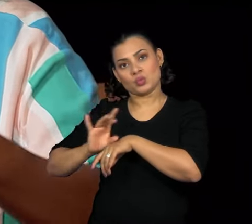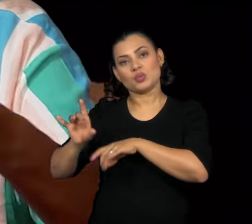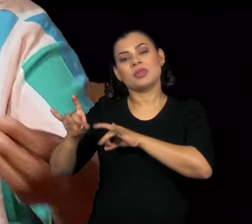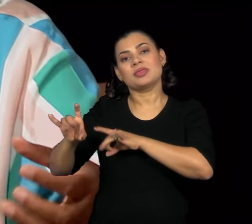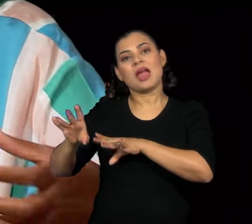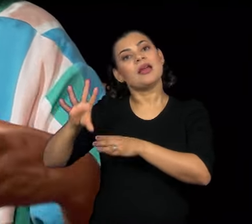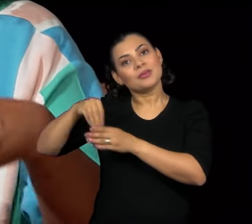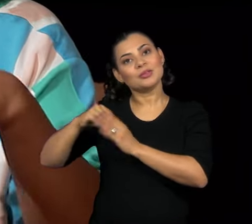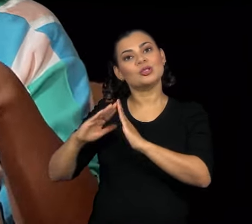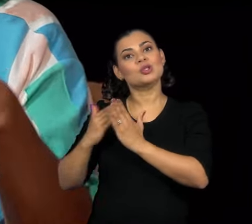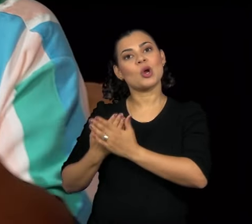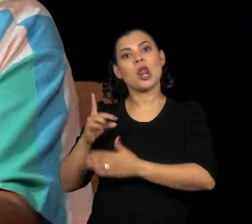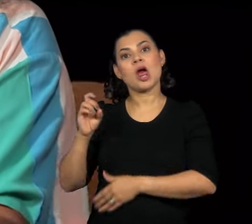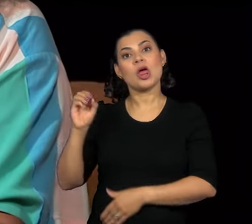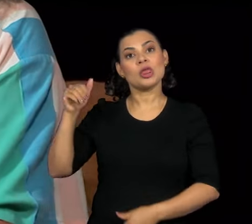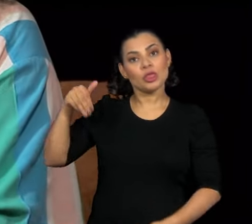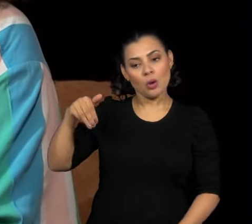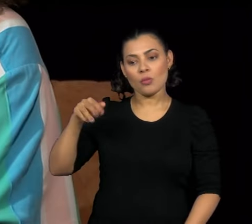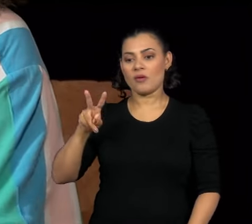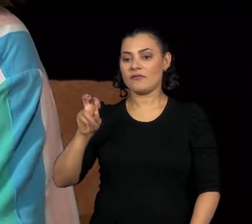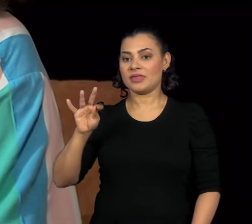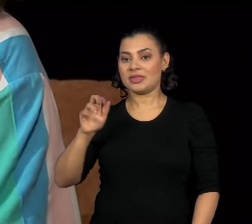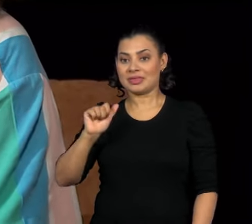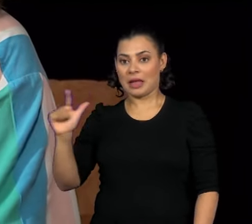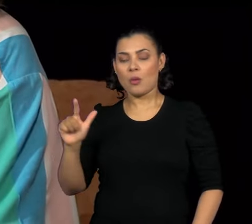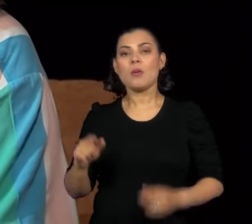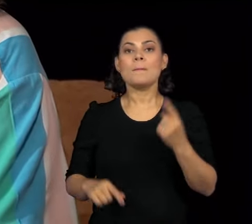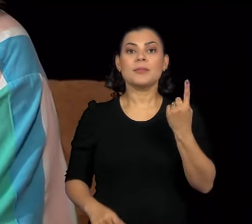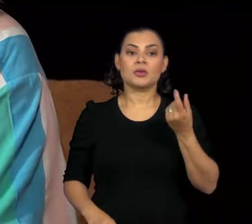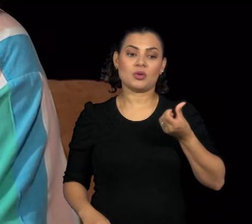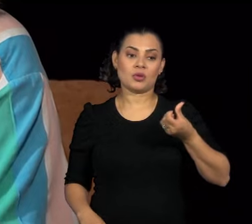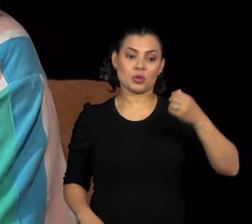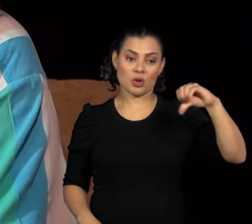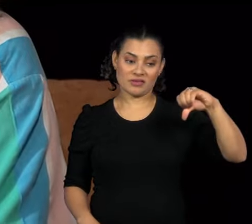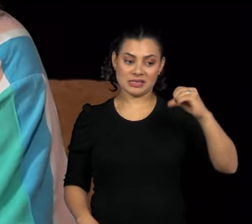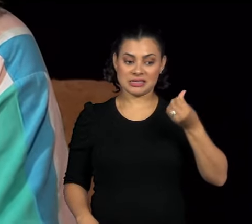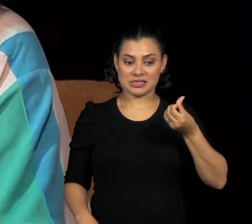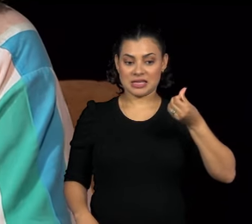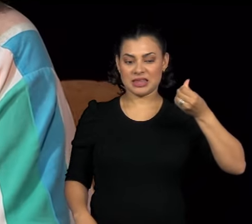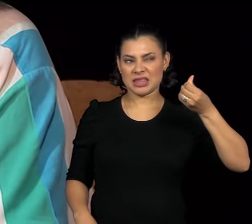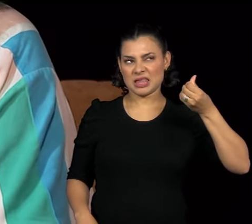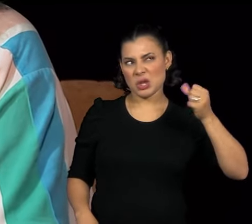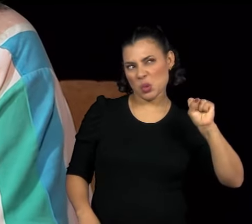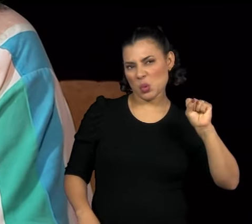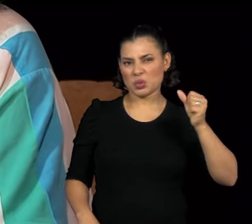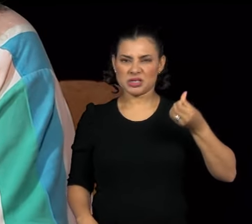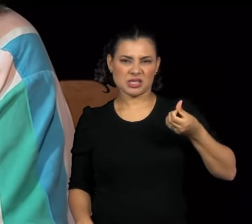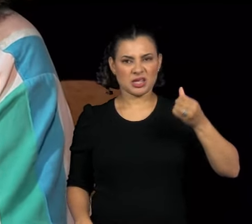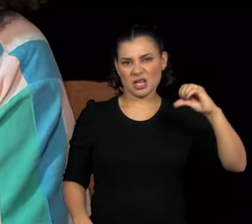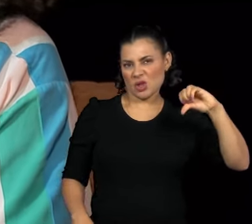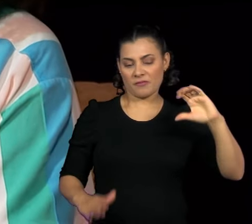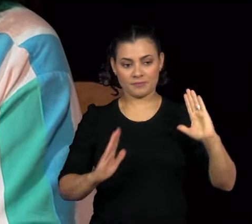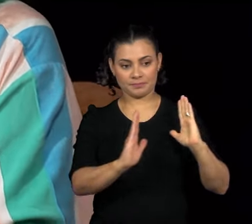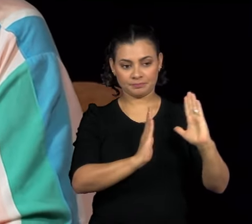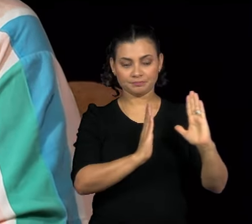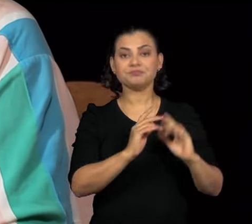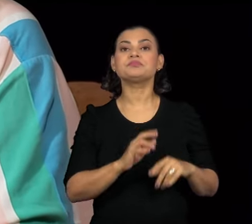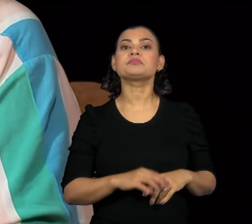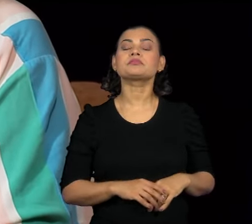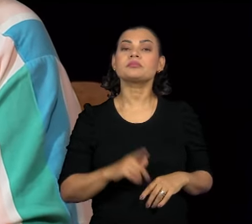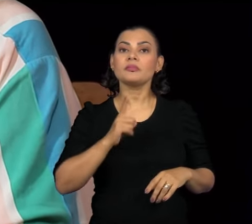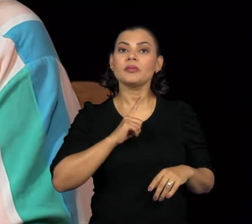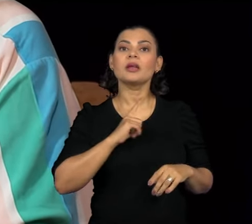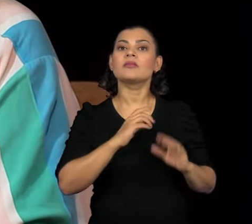e não sei o quê. Então, e em 68, 69, por exemplo, Catolé foi um foco